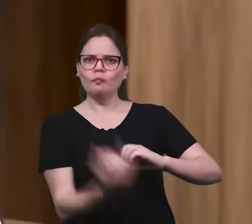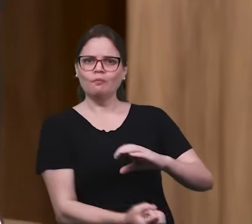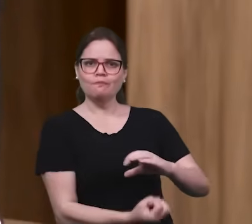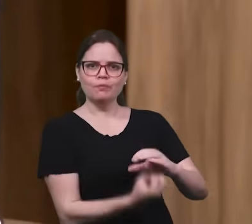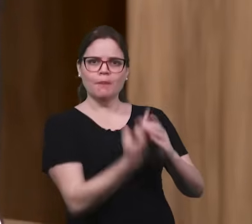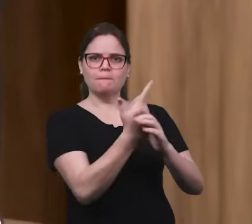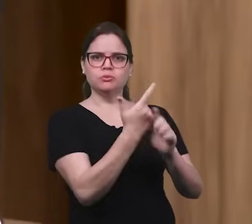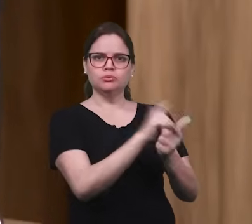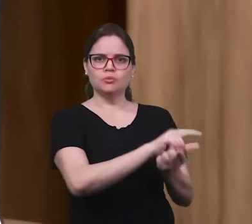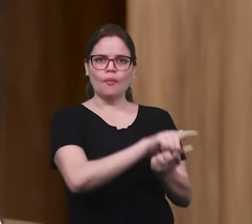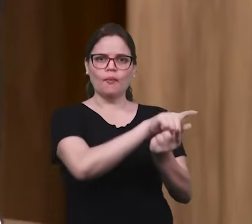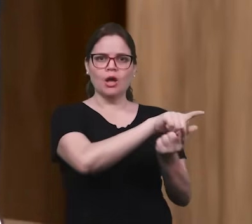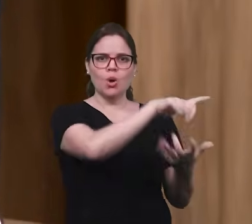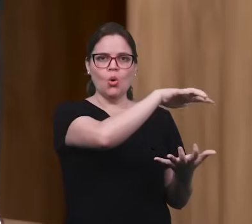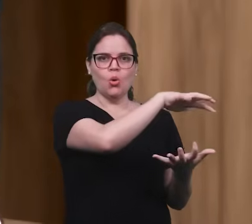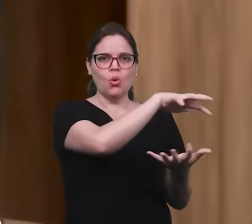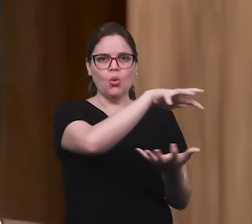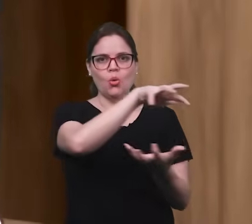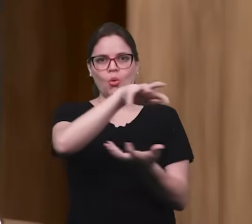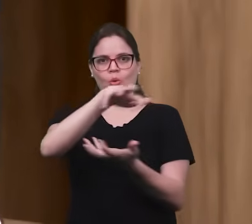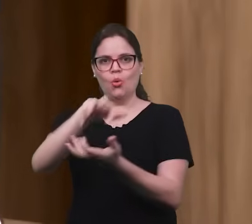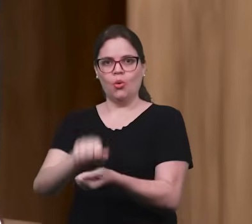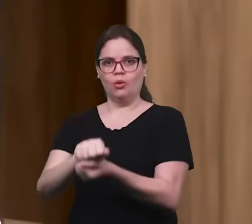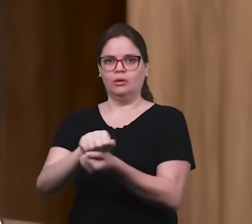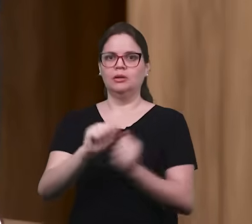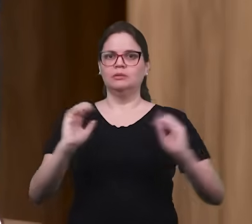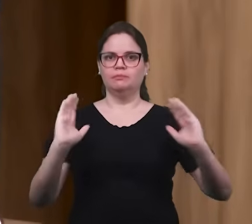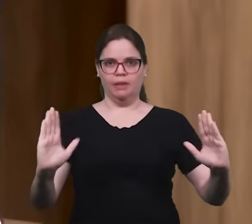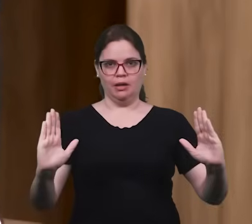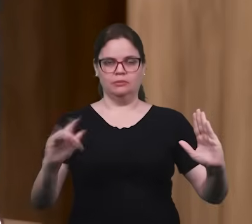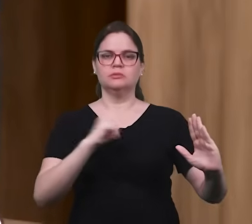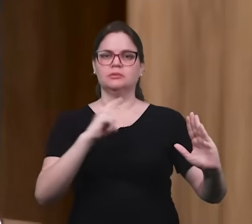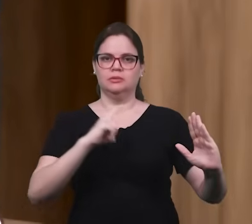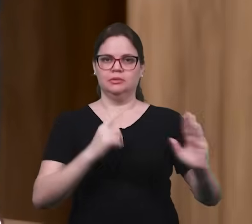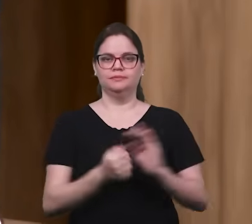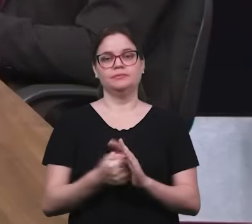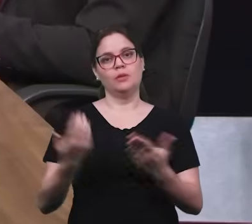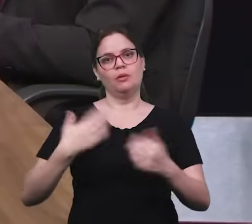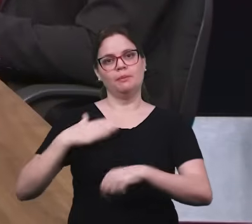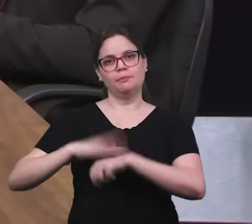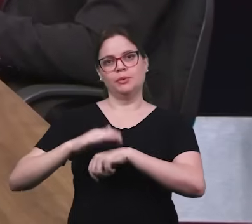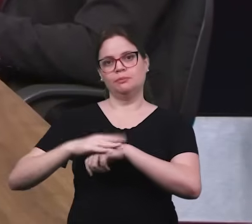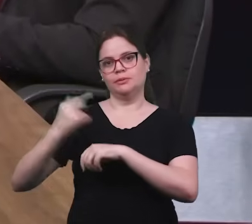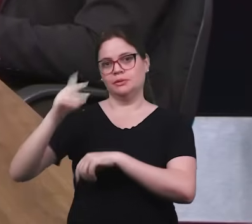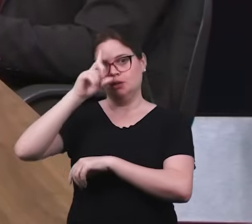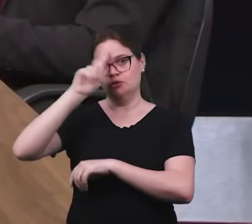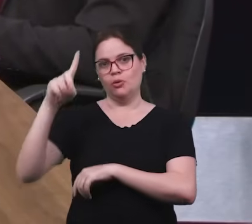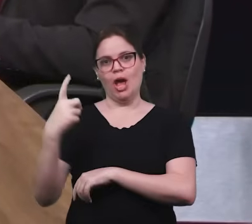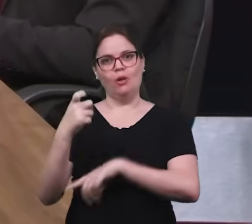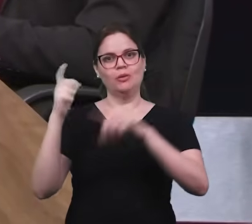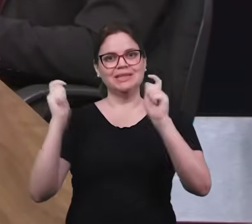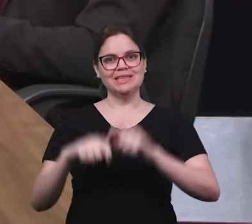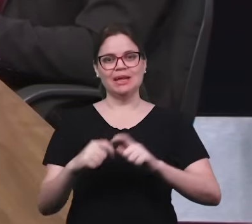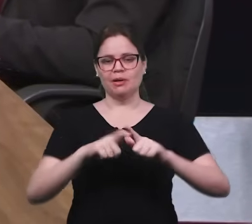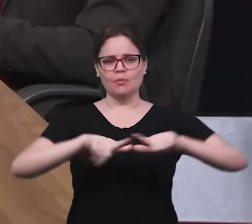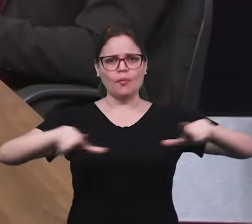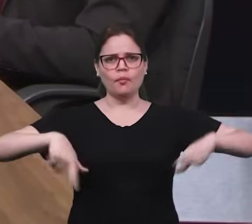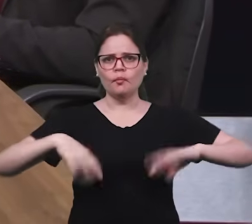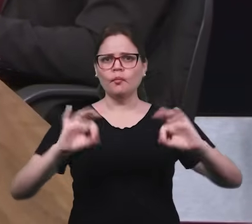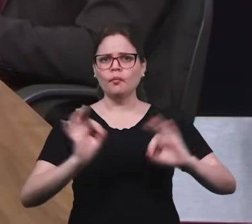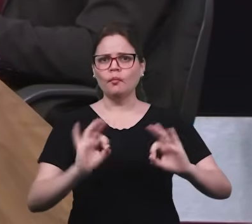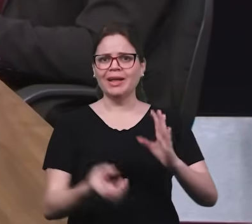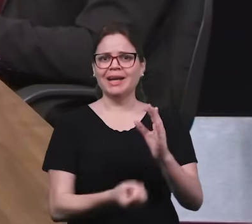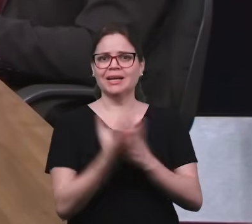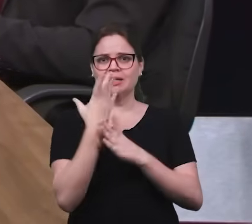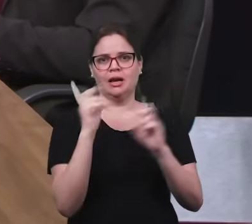Deus, ao Senhor, porque somente o Senhor teria essa capacidade de criar algo do nada. É verdade. E a gente até conversou sobre isso